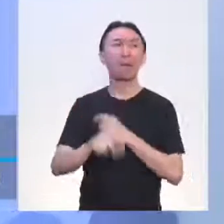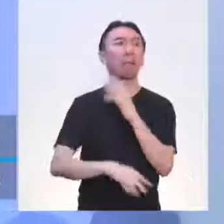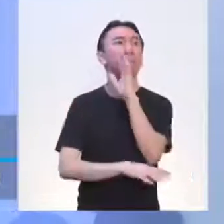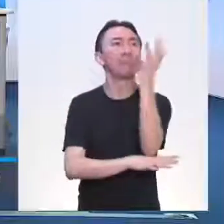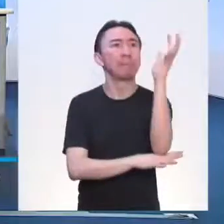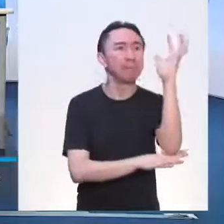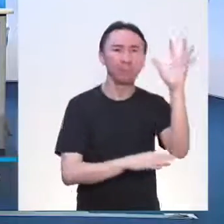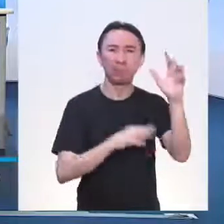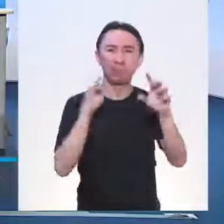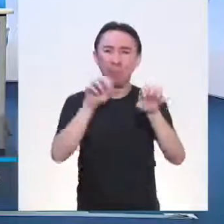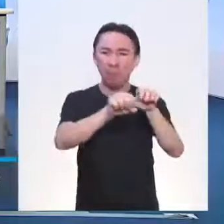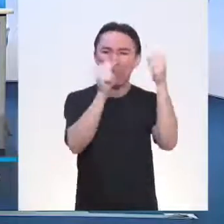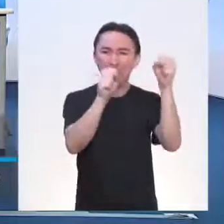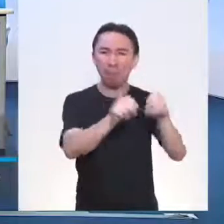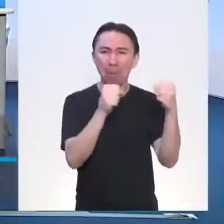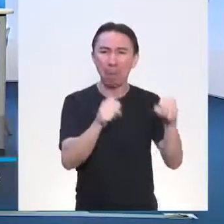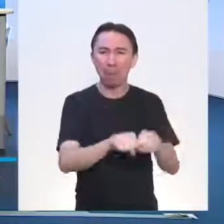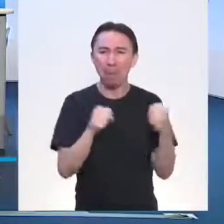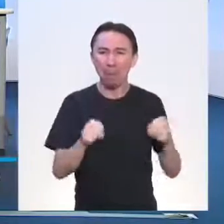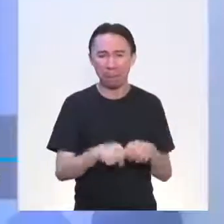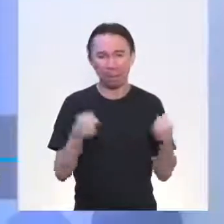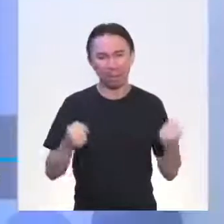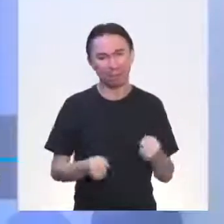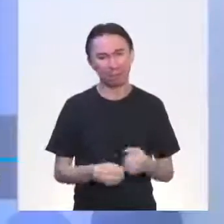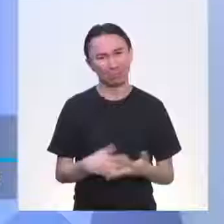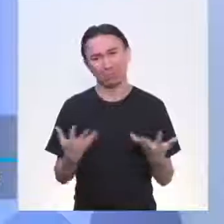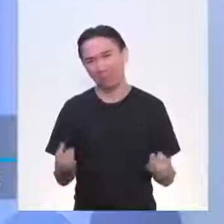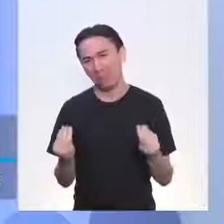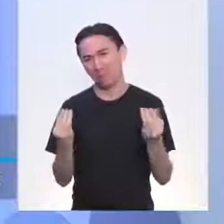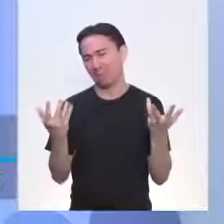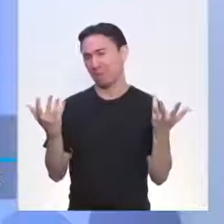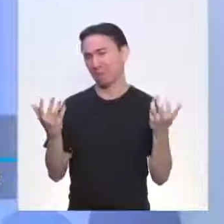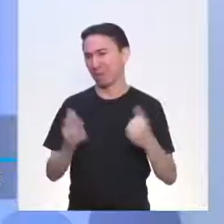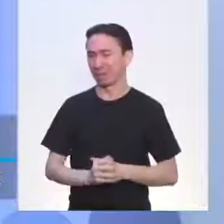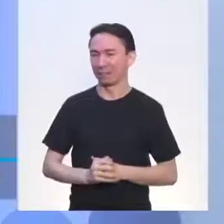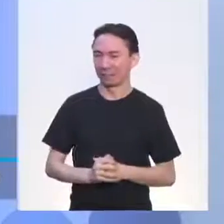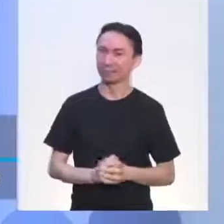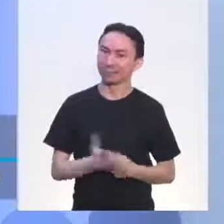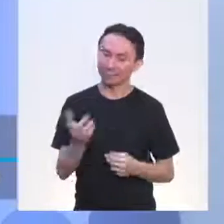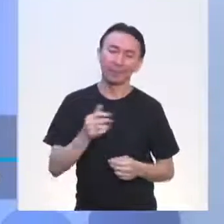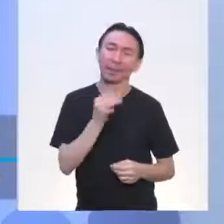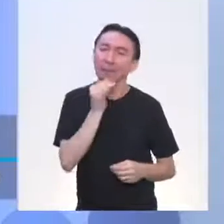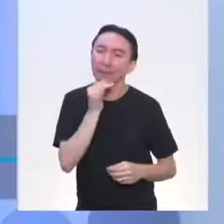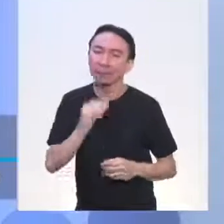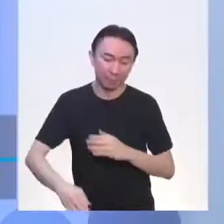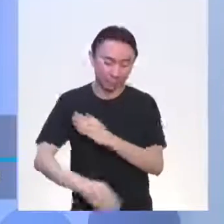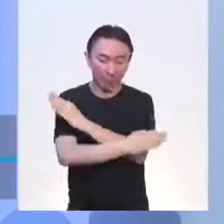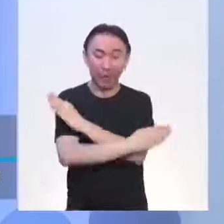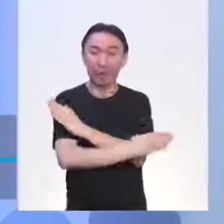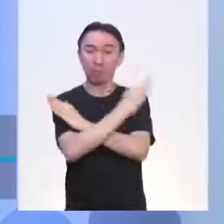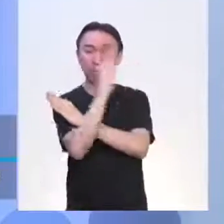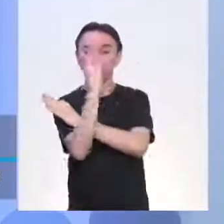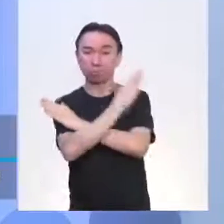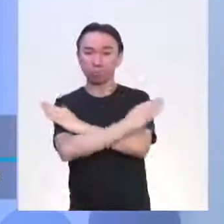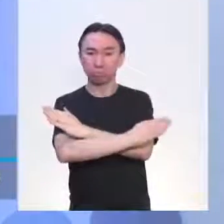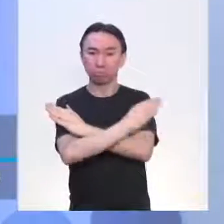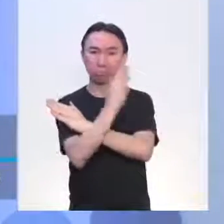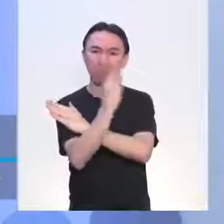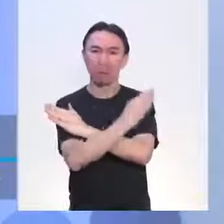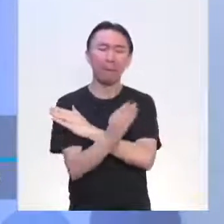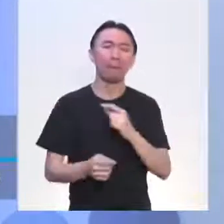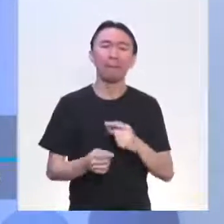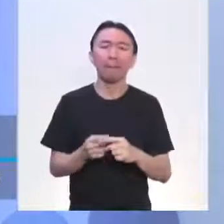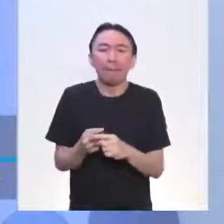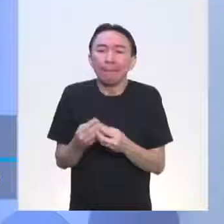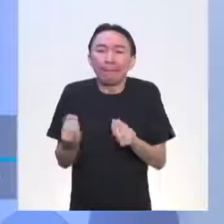história. Pegou? Então, olha só, as alavancas, para que serve uma alavanca? Ela serve para desenvolver habilidades, à medida que eu vou